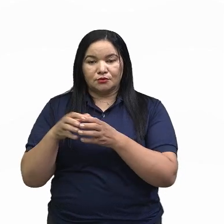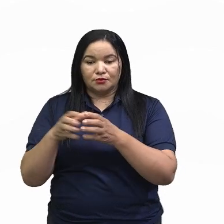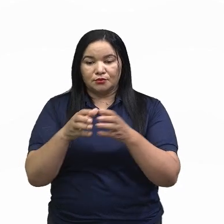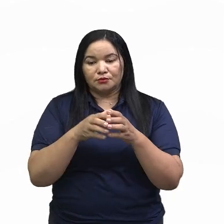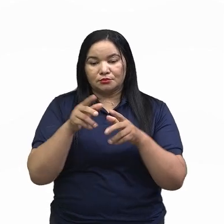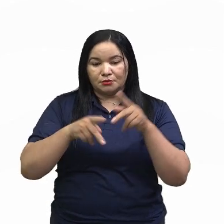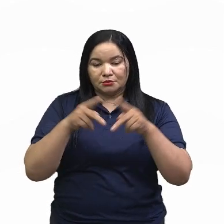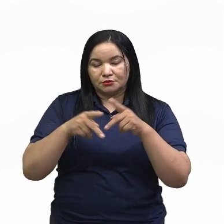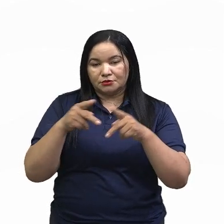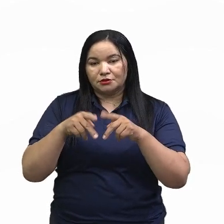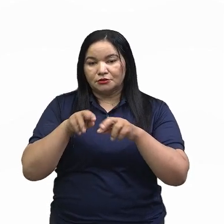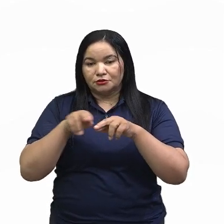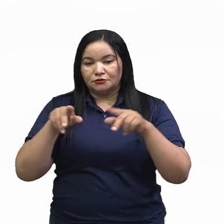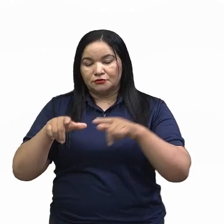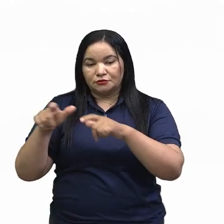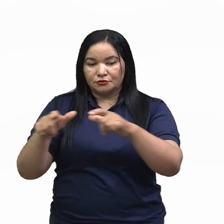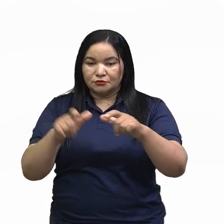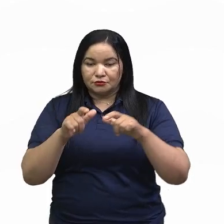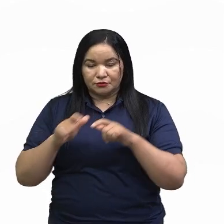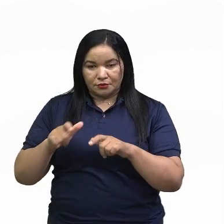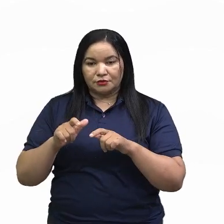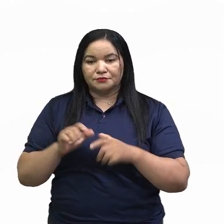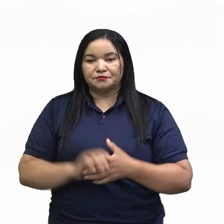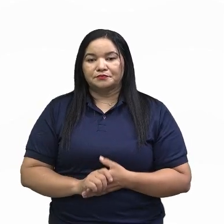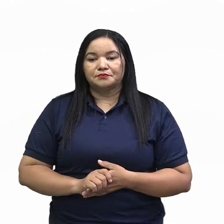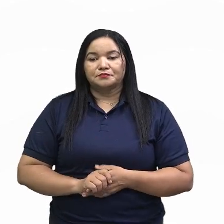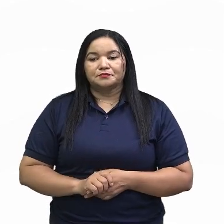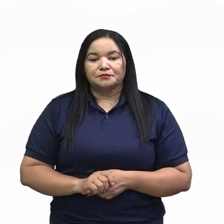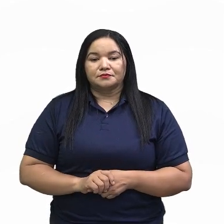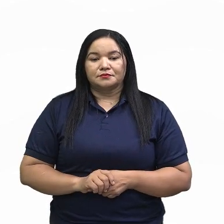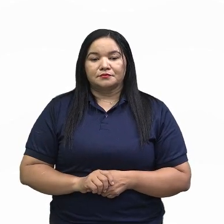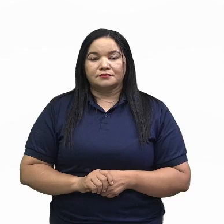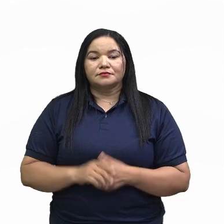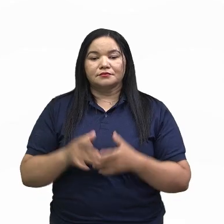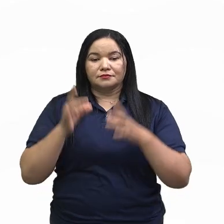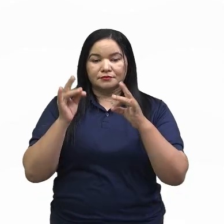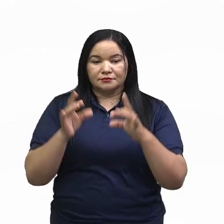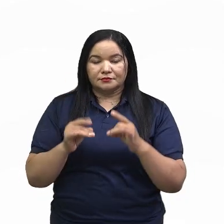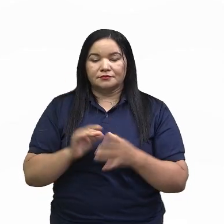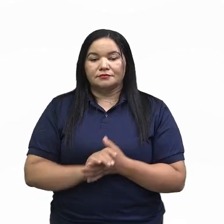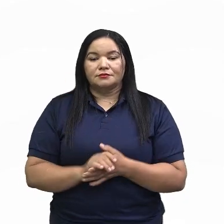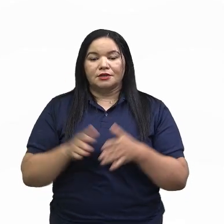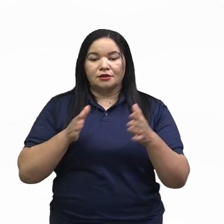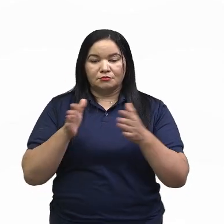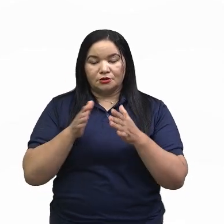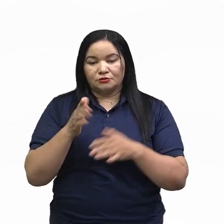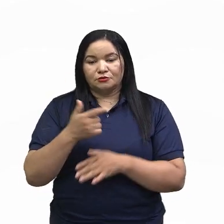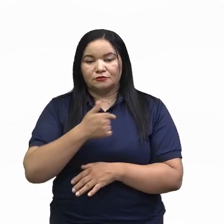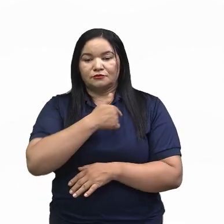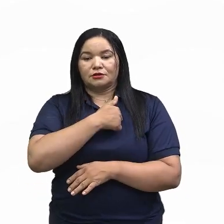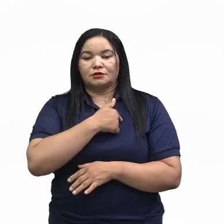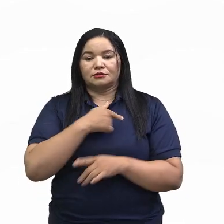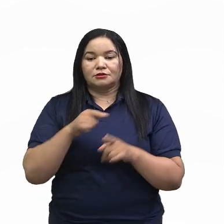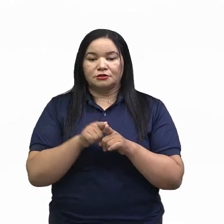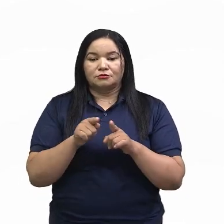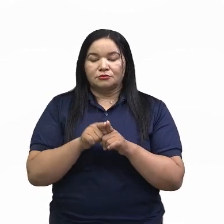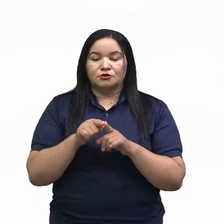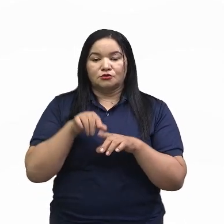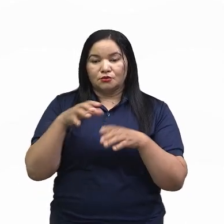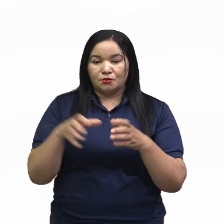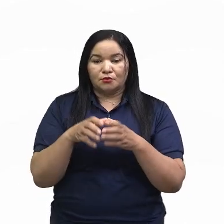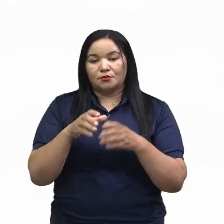entre grupos populacionais em diferentes espaços. Detalhamento: período Vargas e